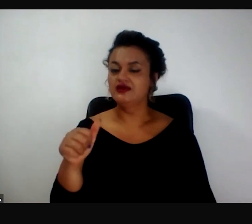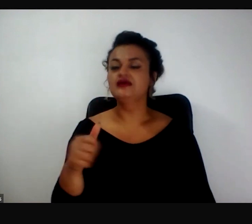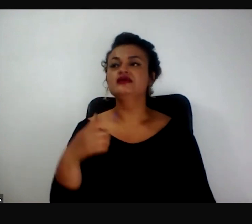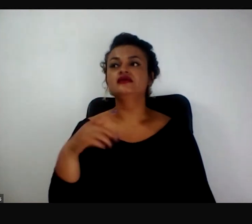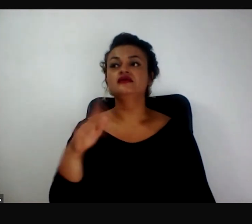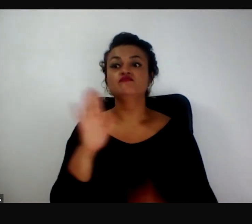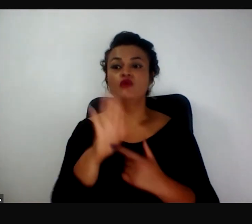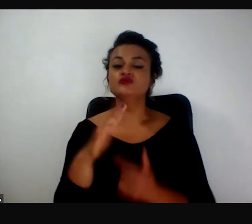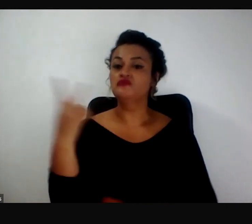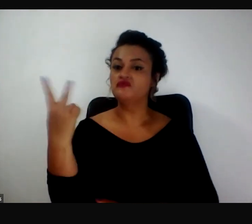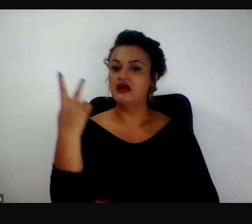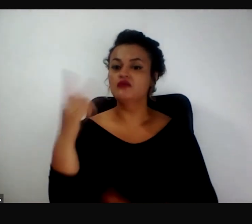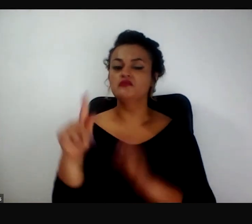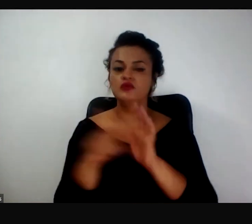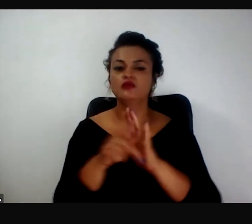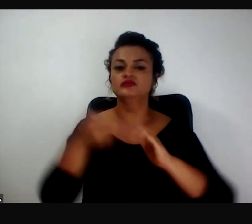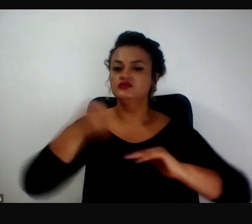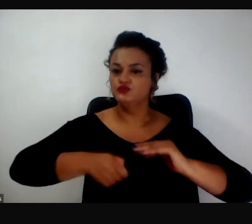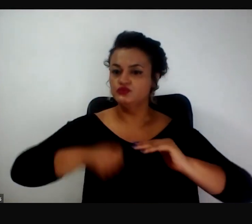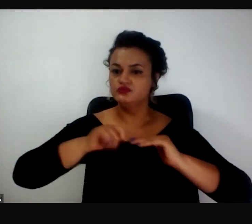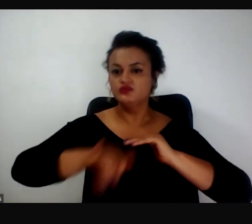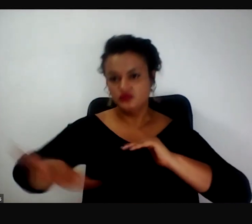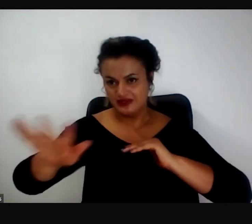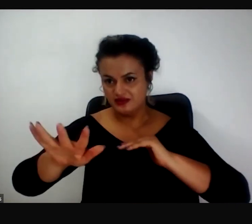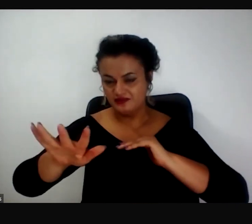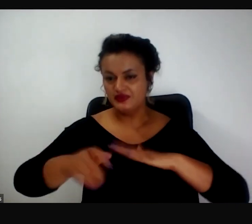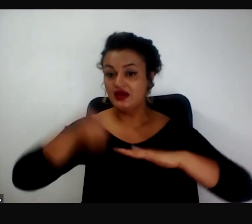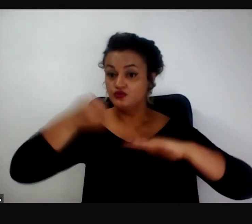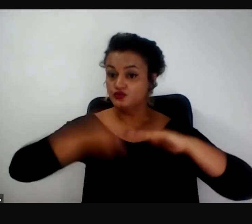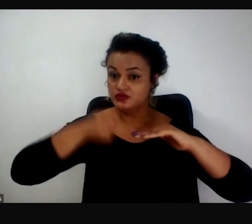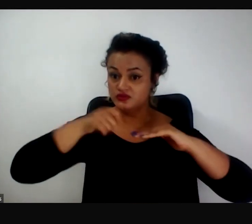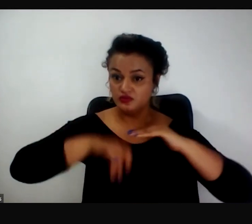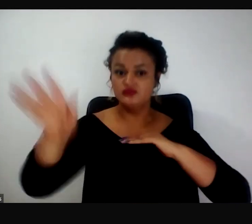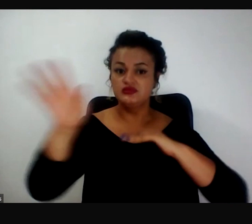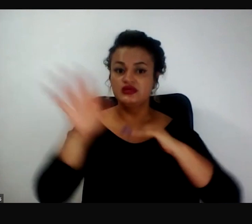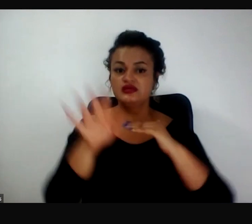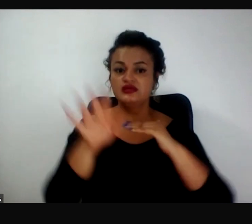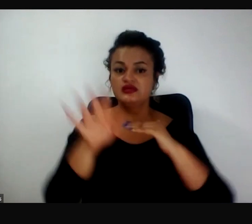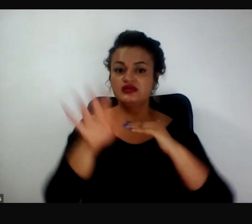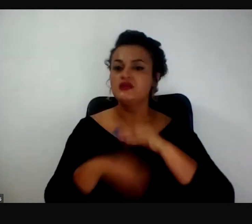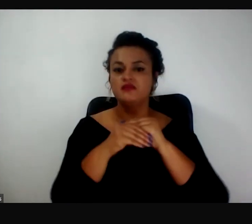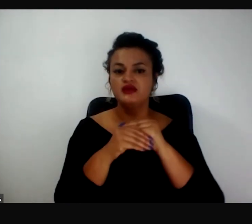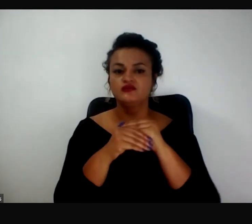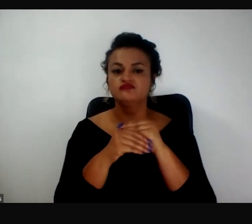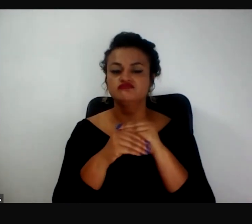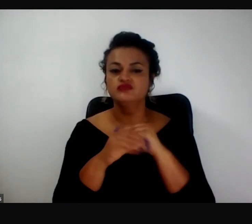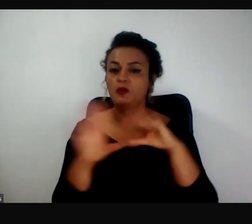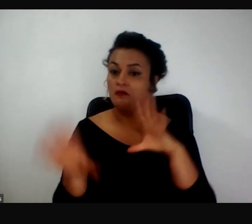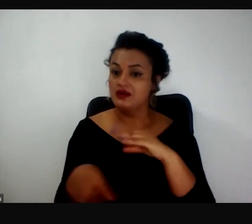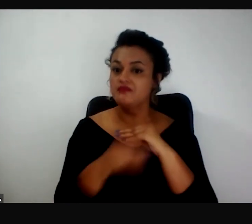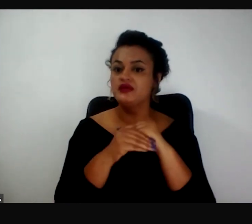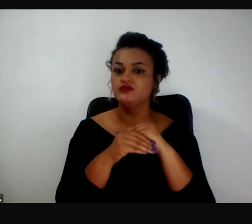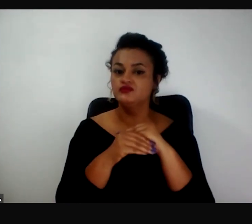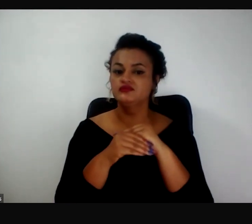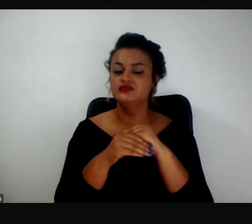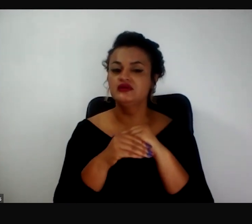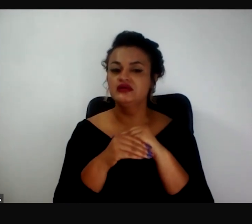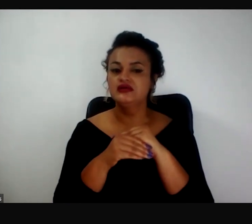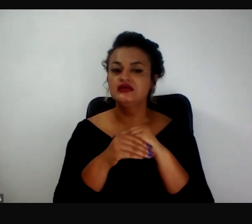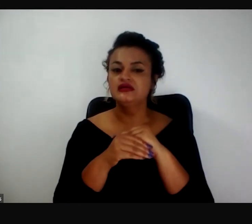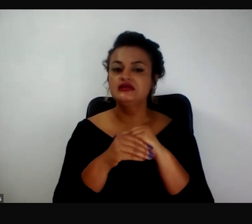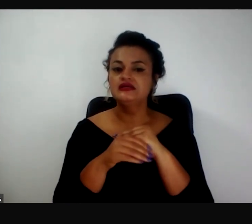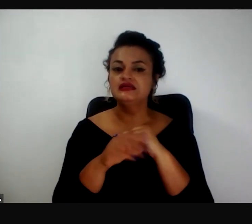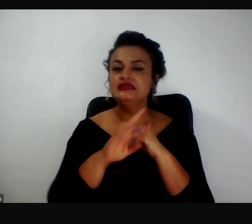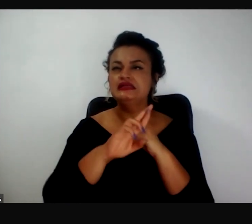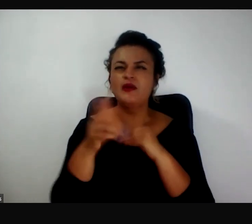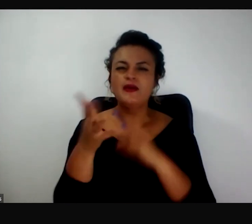no ponto sexto. A jurisprudência complementará, não tanto